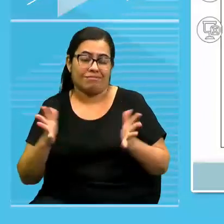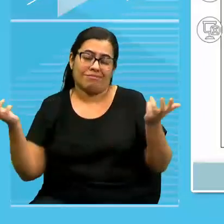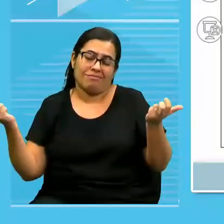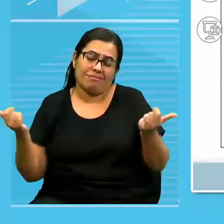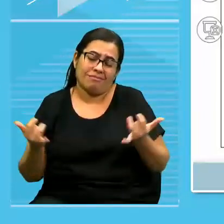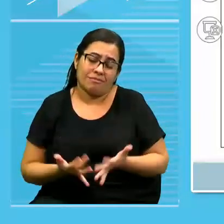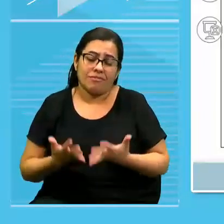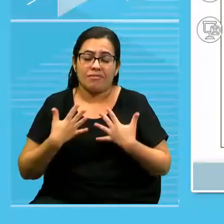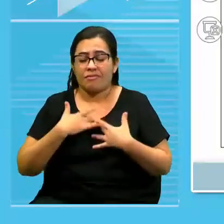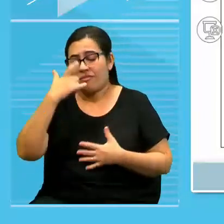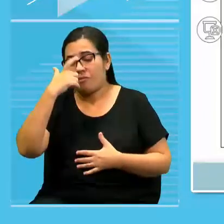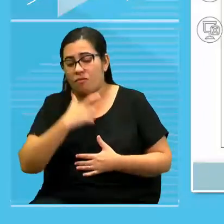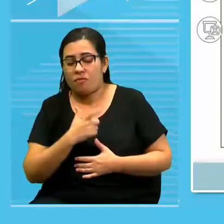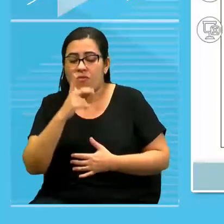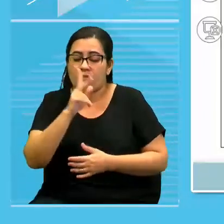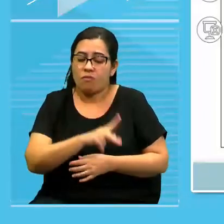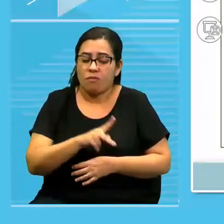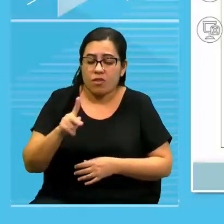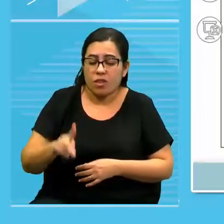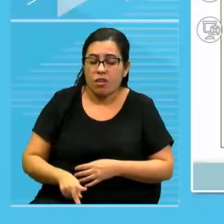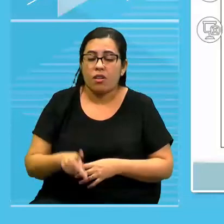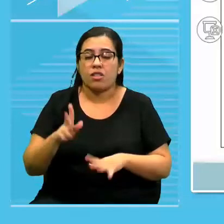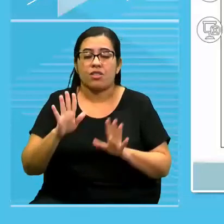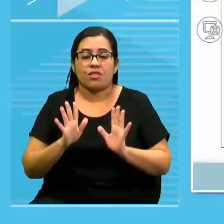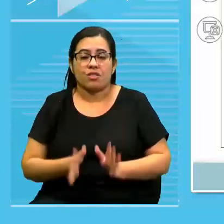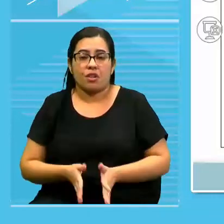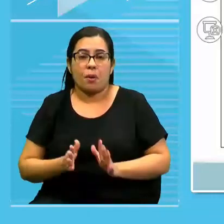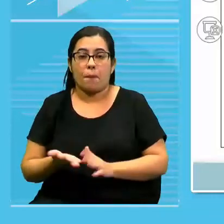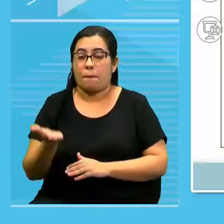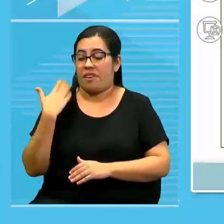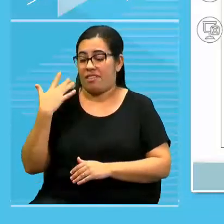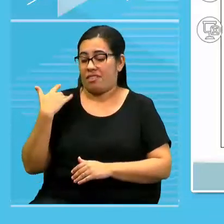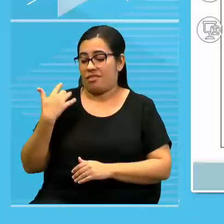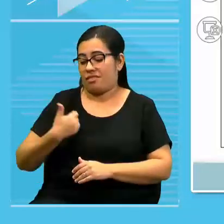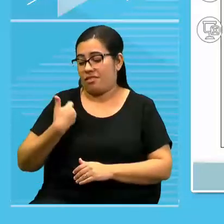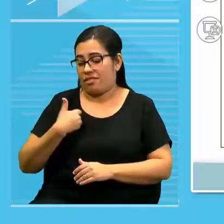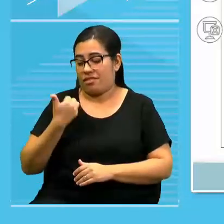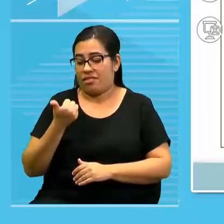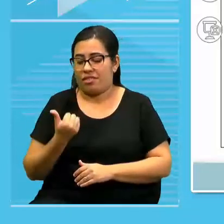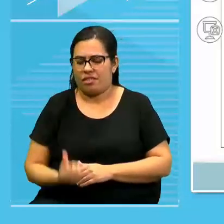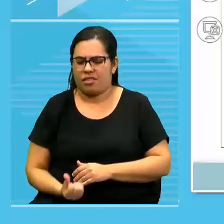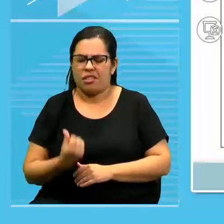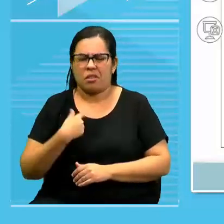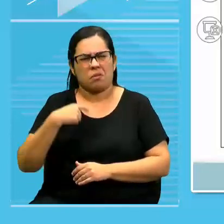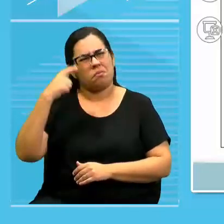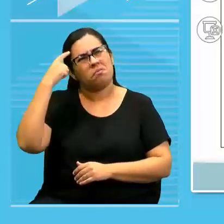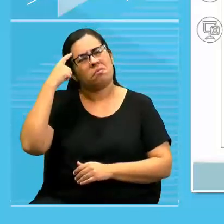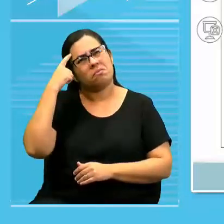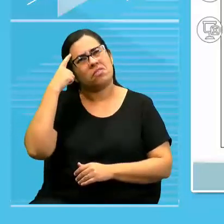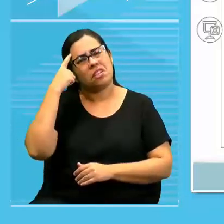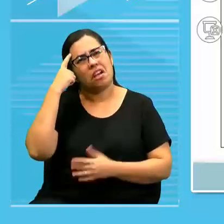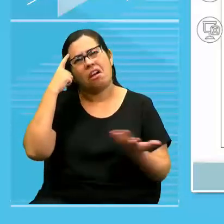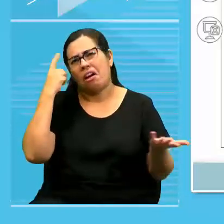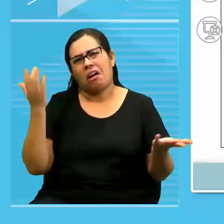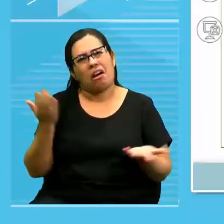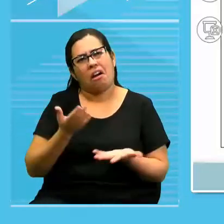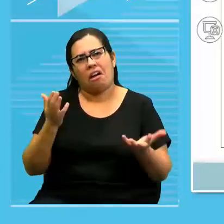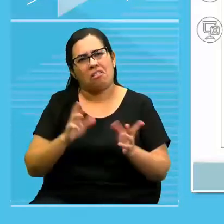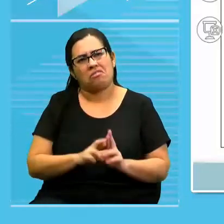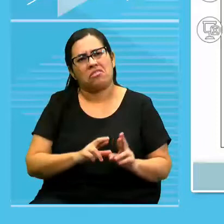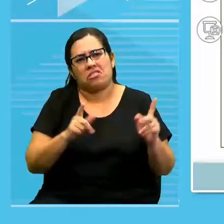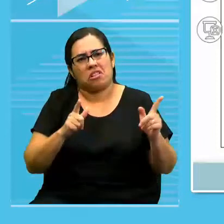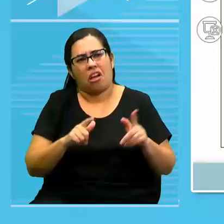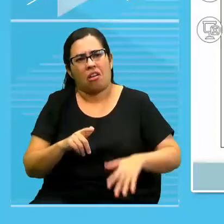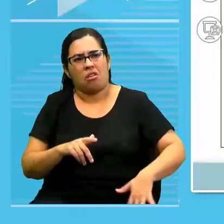né Eu quero que isso é uma professora hoje quando eu tinha 16 anos eu pensava de uma forma hoje eu sou uma mulher